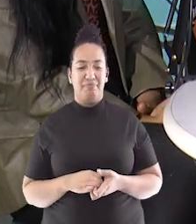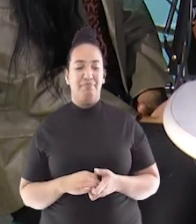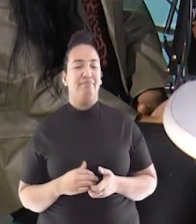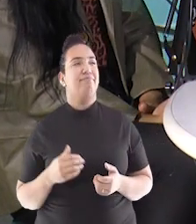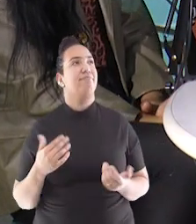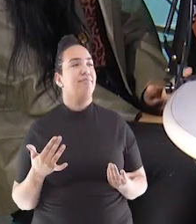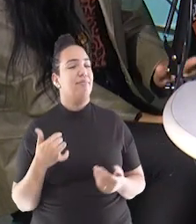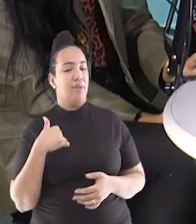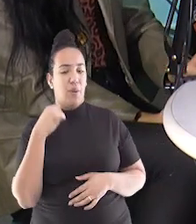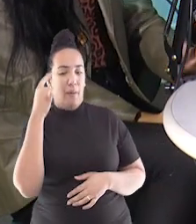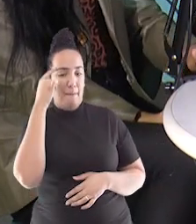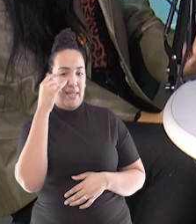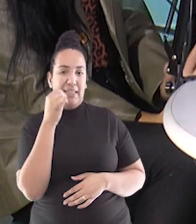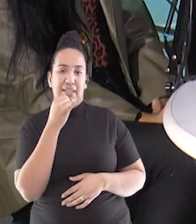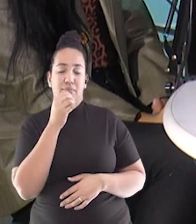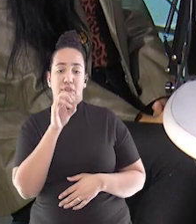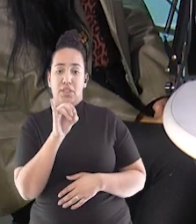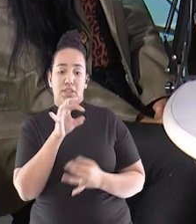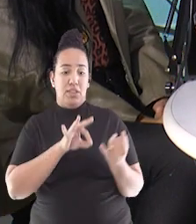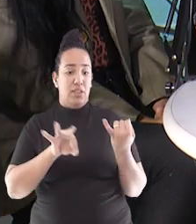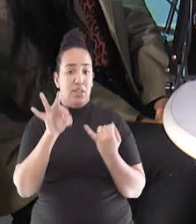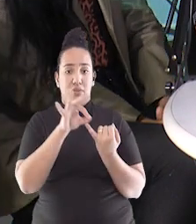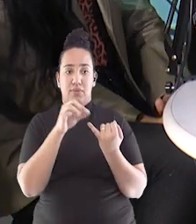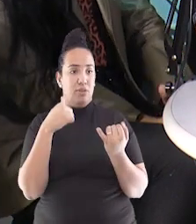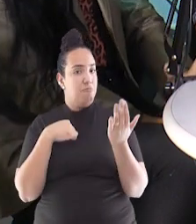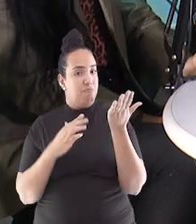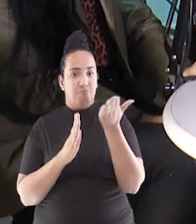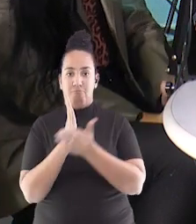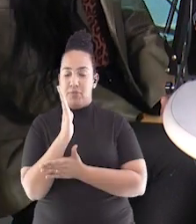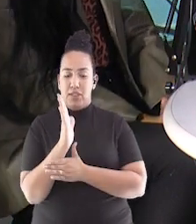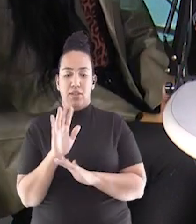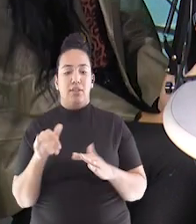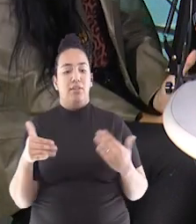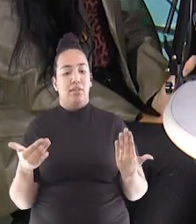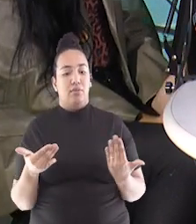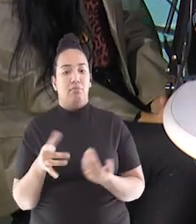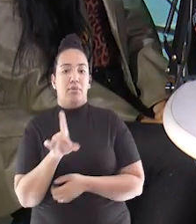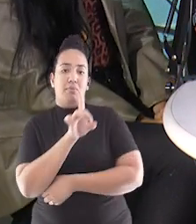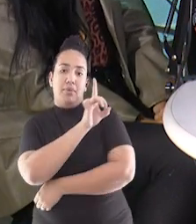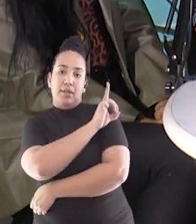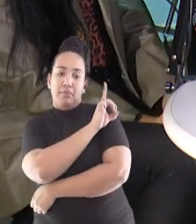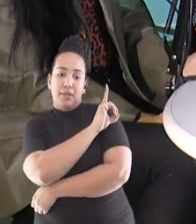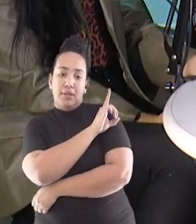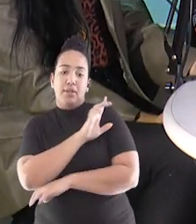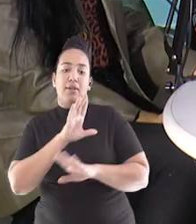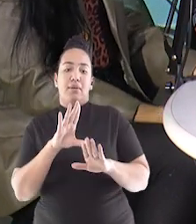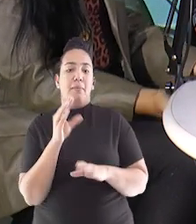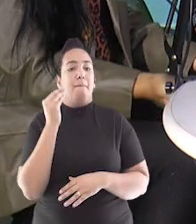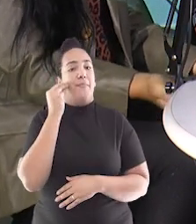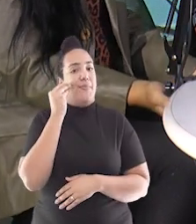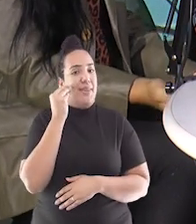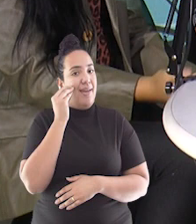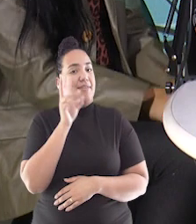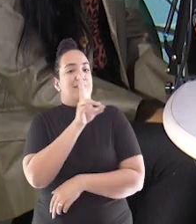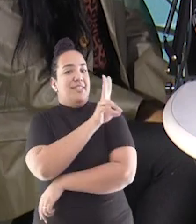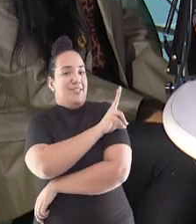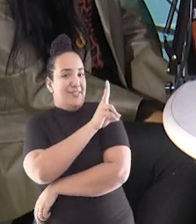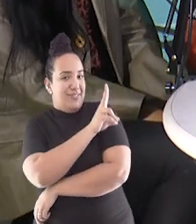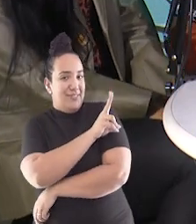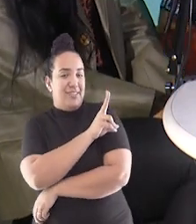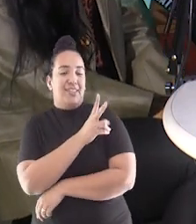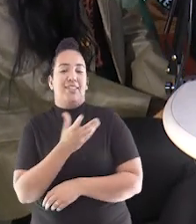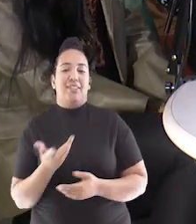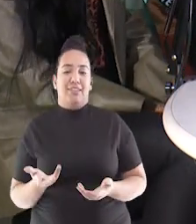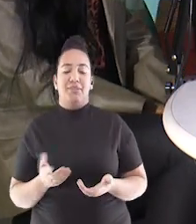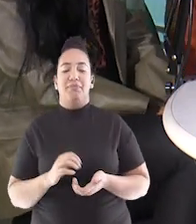Eu penso assim, vamos supor que eu não passe no IFES. Uhum, Agora, é o primeiro ano, mas É eu o posso tentar o segundo.